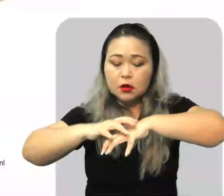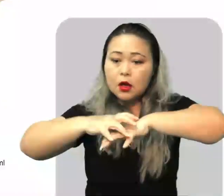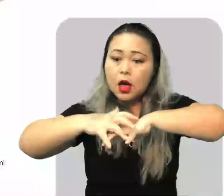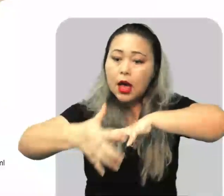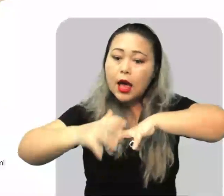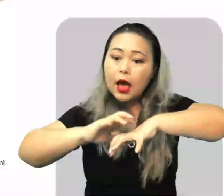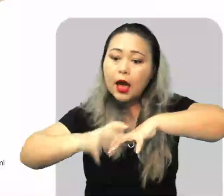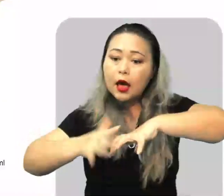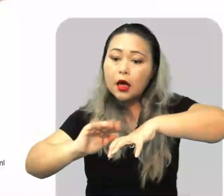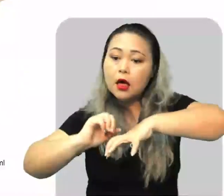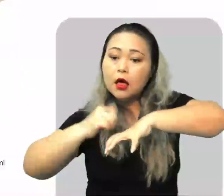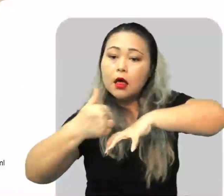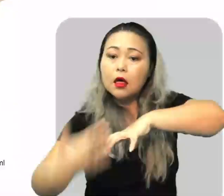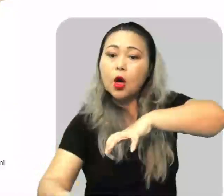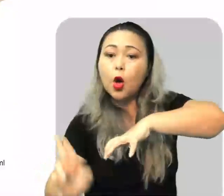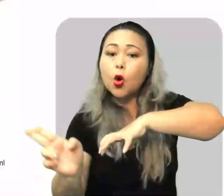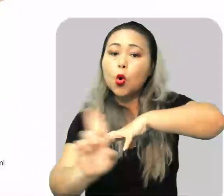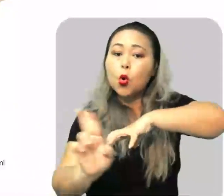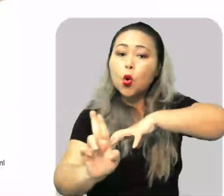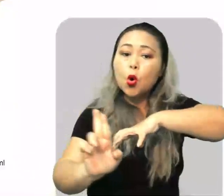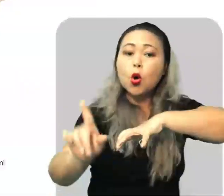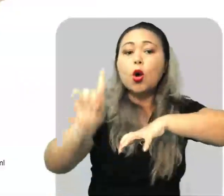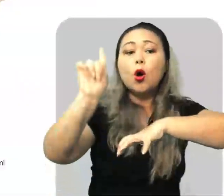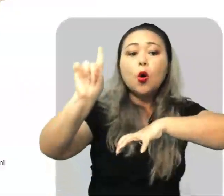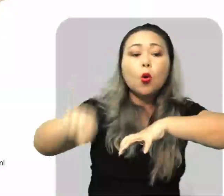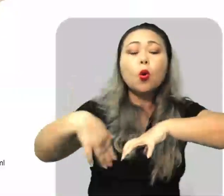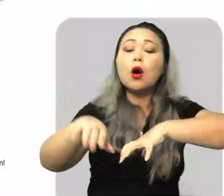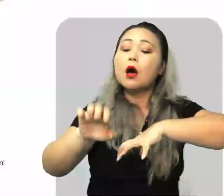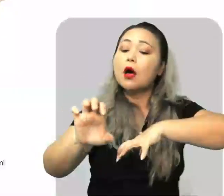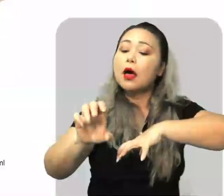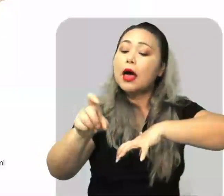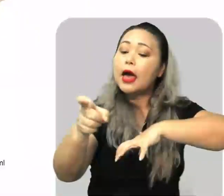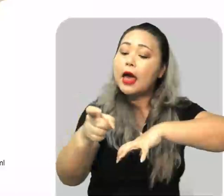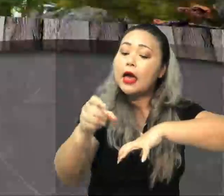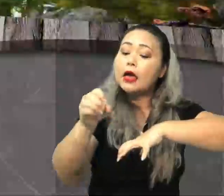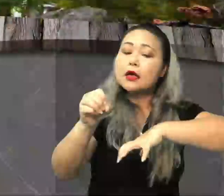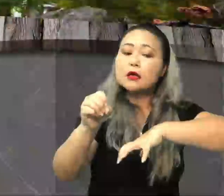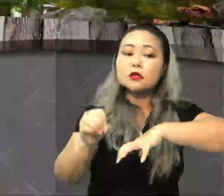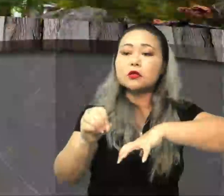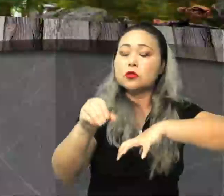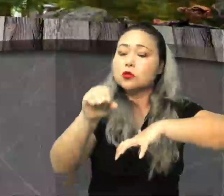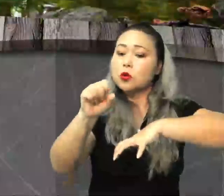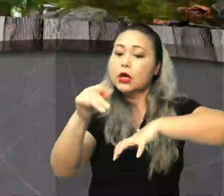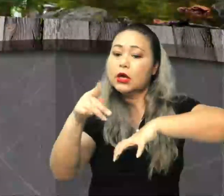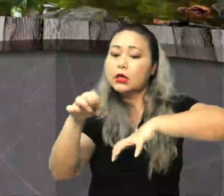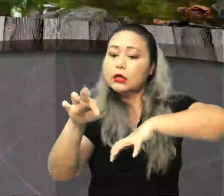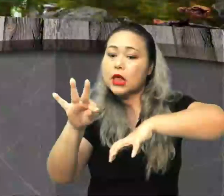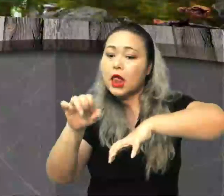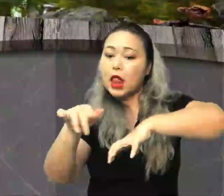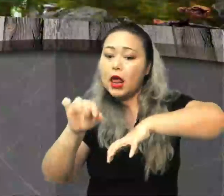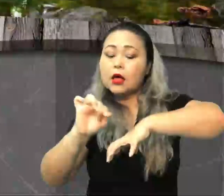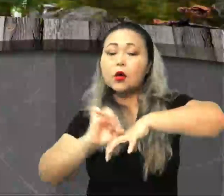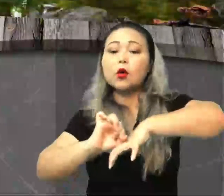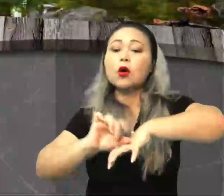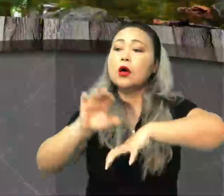externa, que é o exoesqueleto. Atenção, galera, olha aqui para mim.